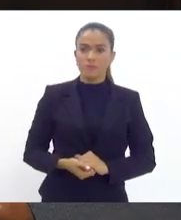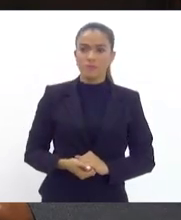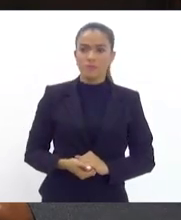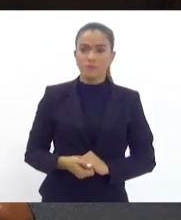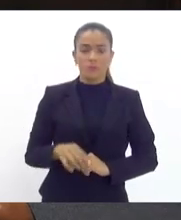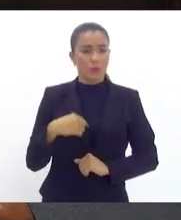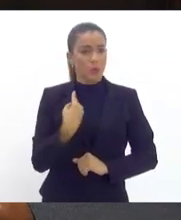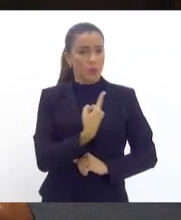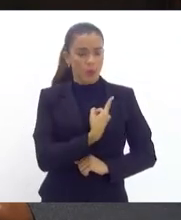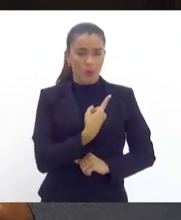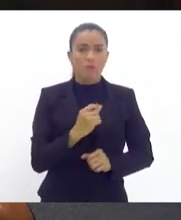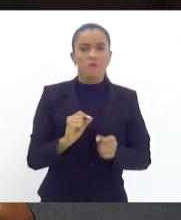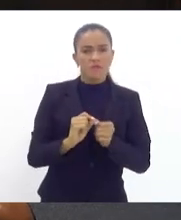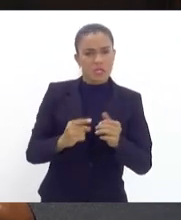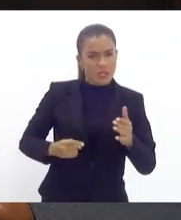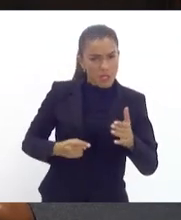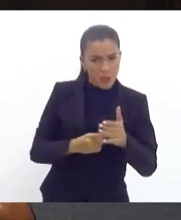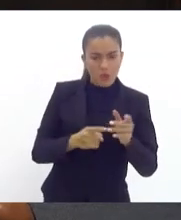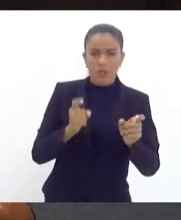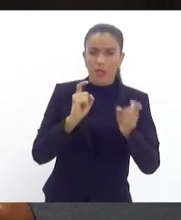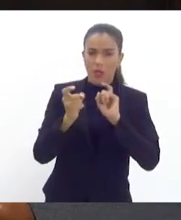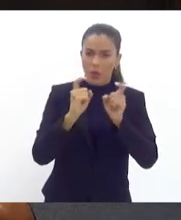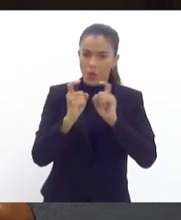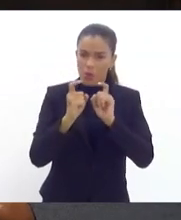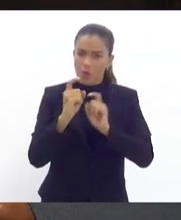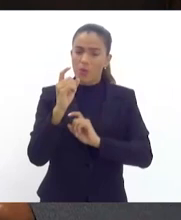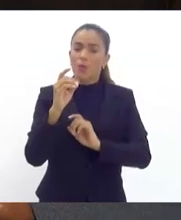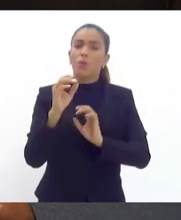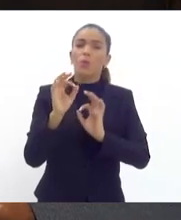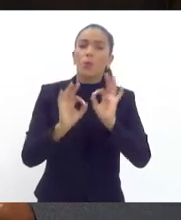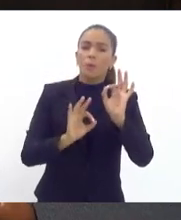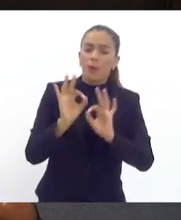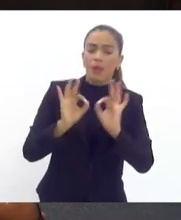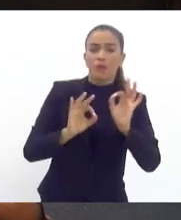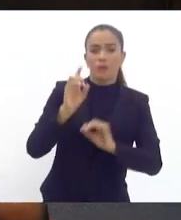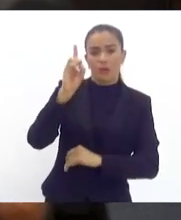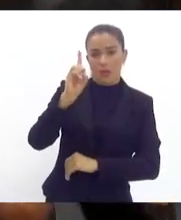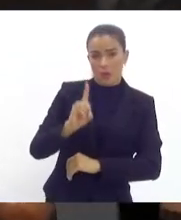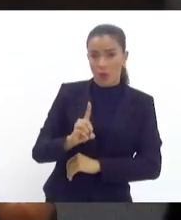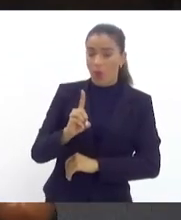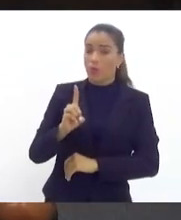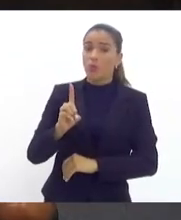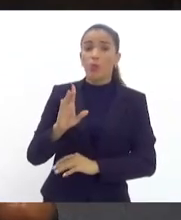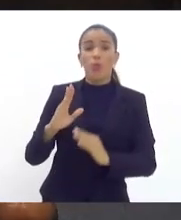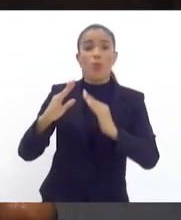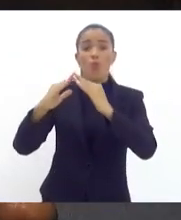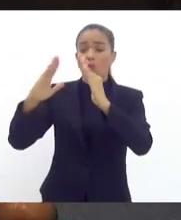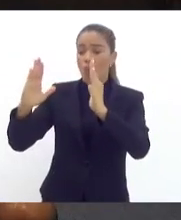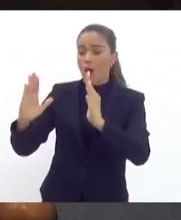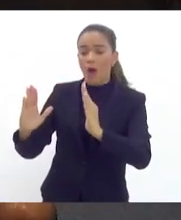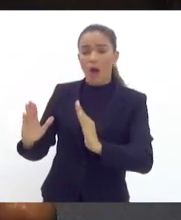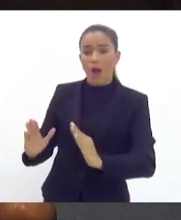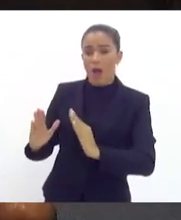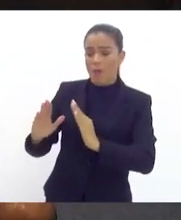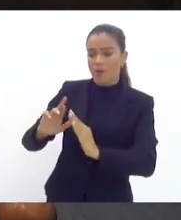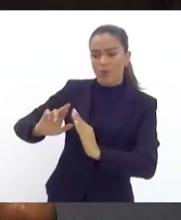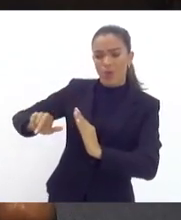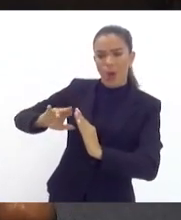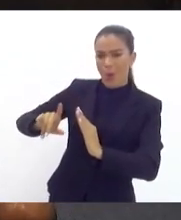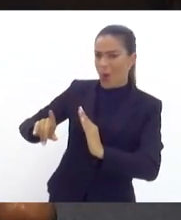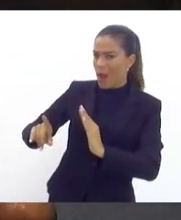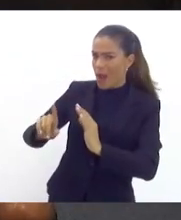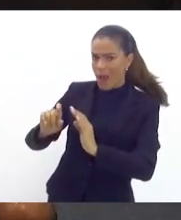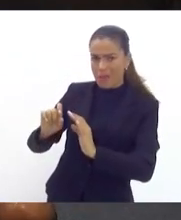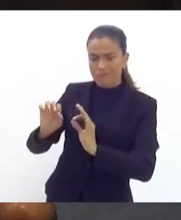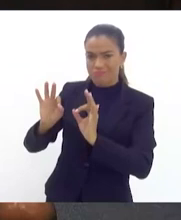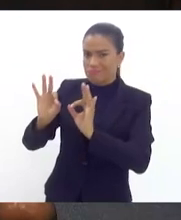nós fizemos Jesus inclusive na reunião do plano diretor de um abrigo irregular tá na Praça da Bandeira na Mariz e Barros